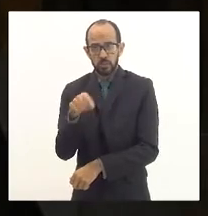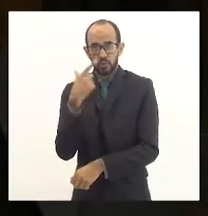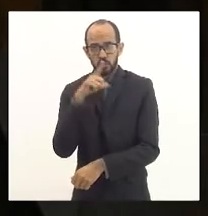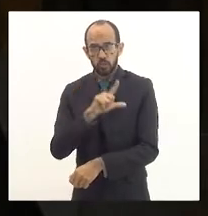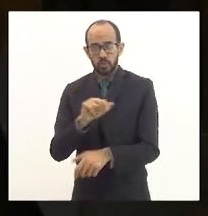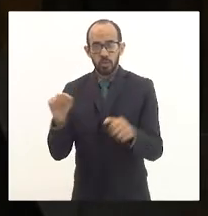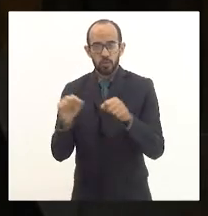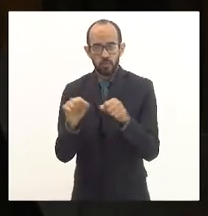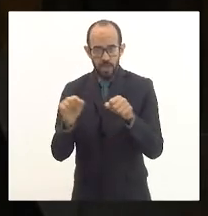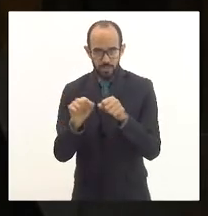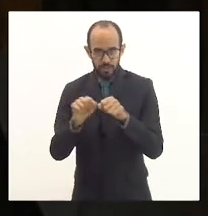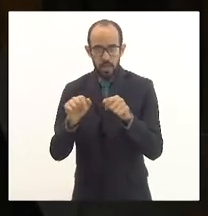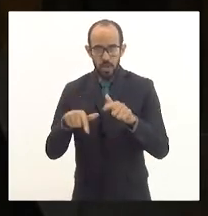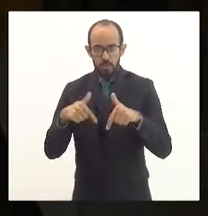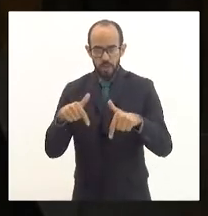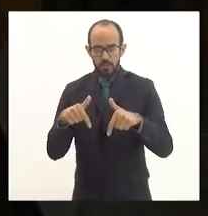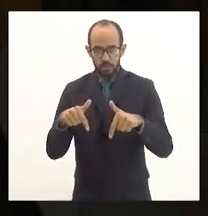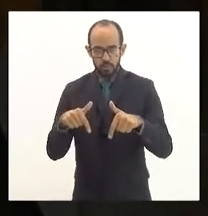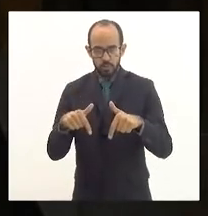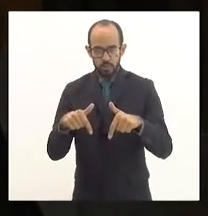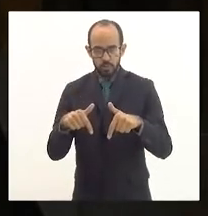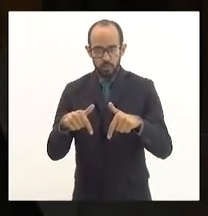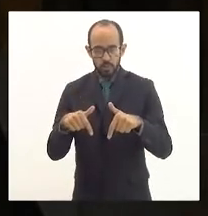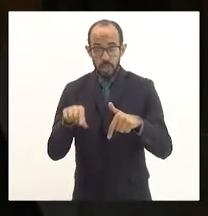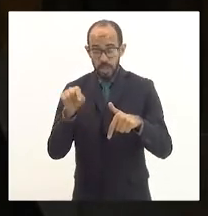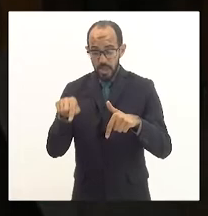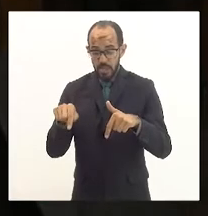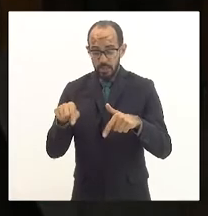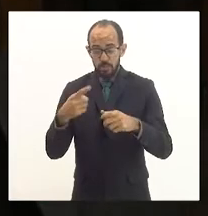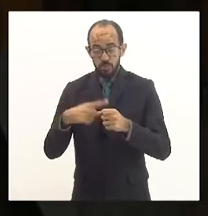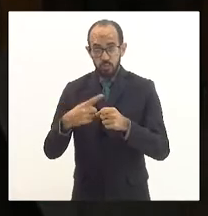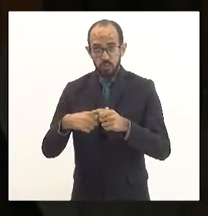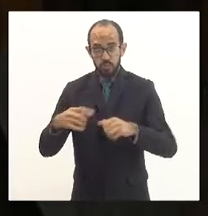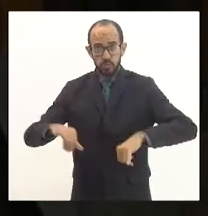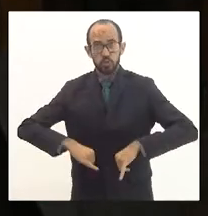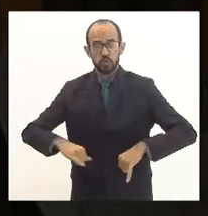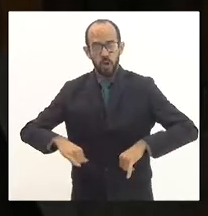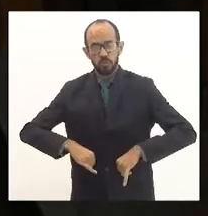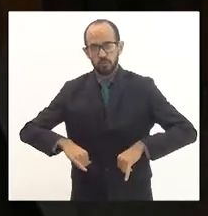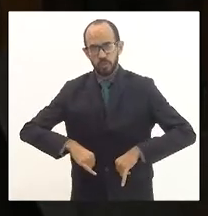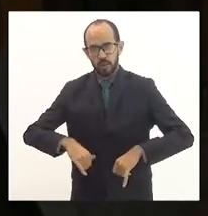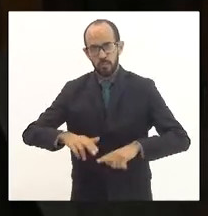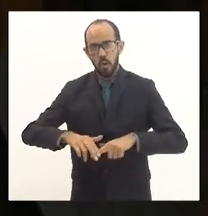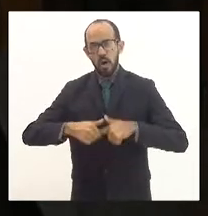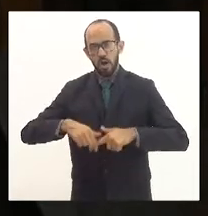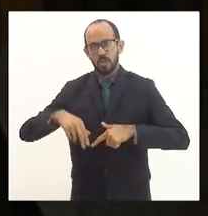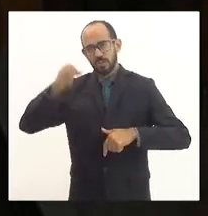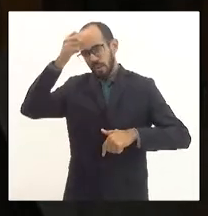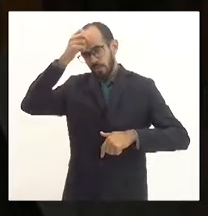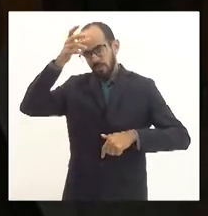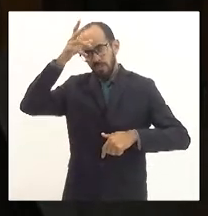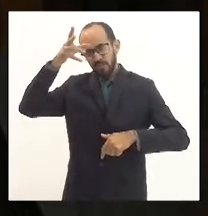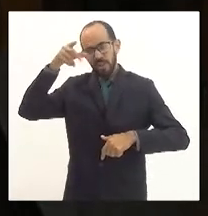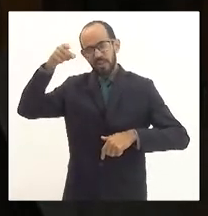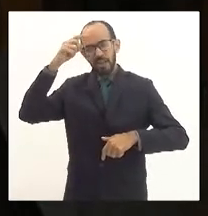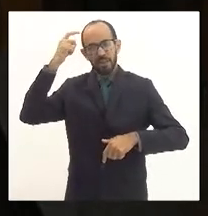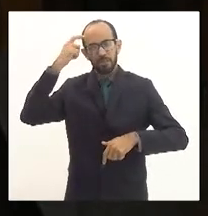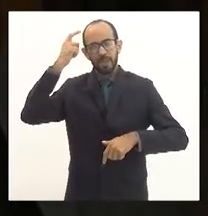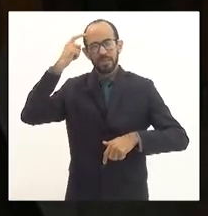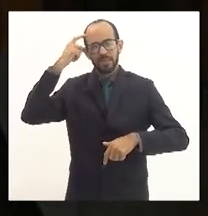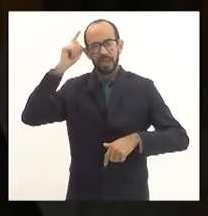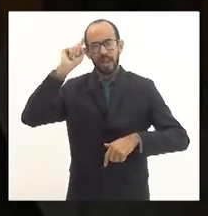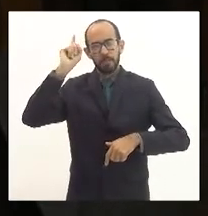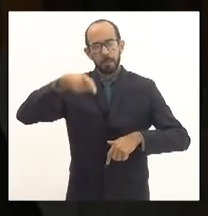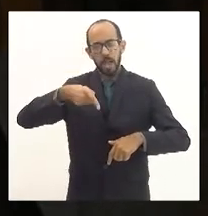operação dama de espada municípios que sofre na mão além da prefeita prefeita que acha que manda e desmanda